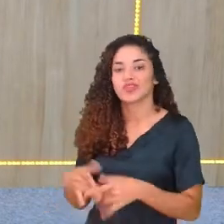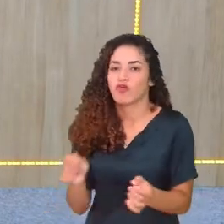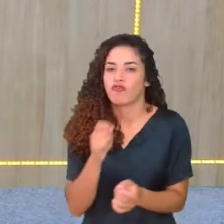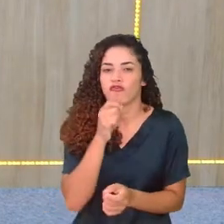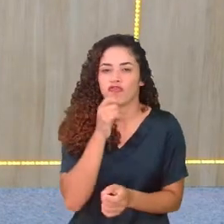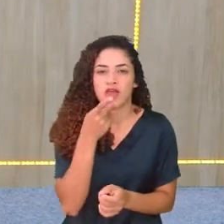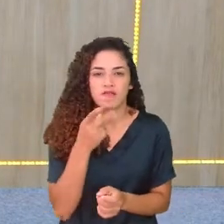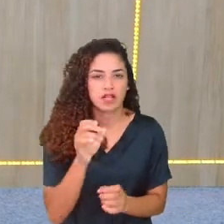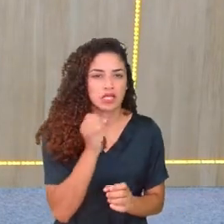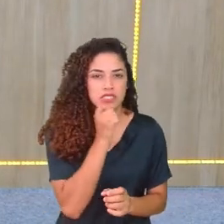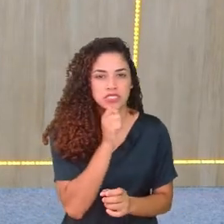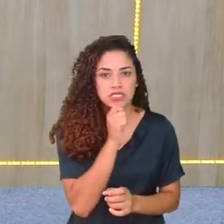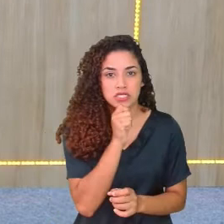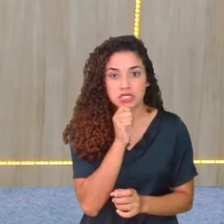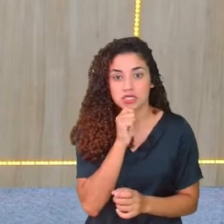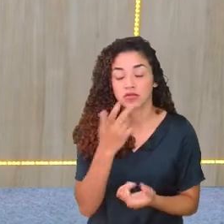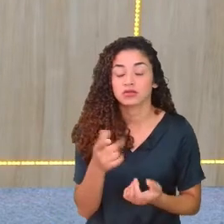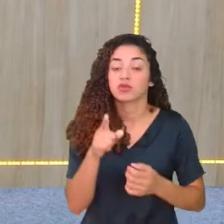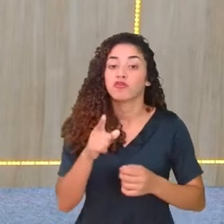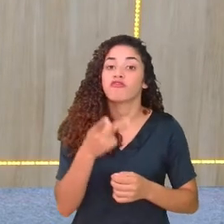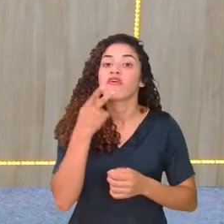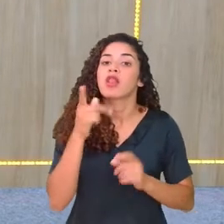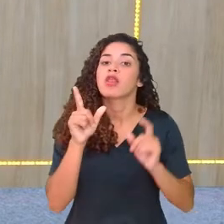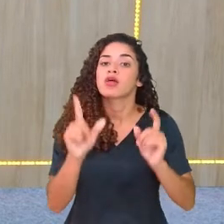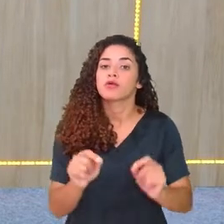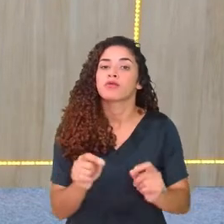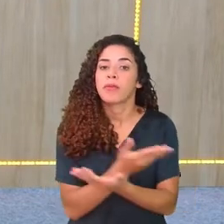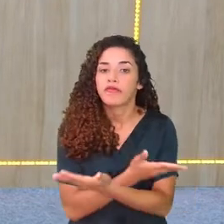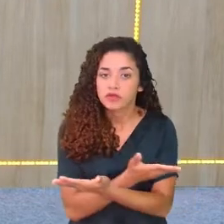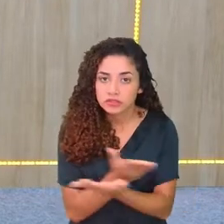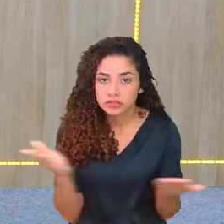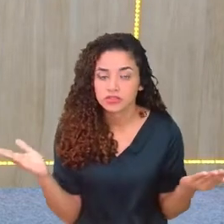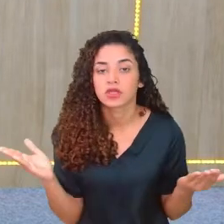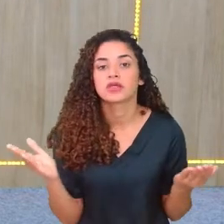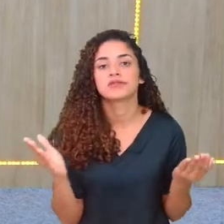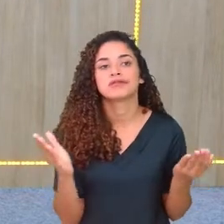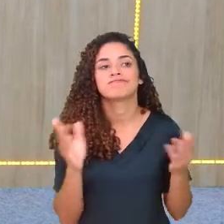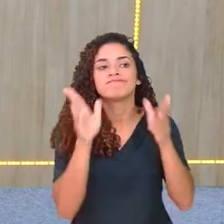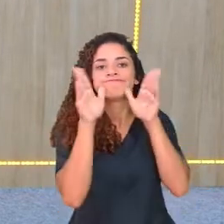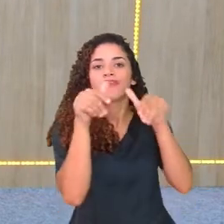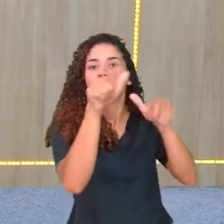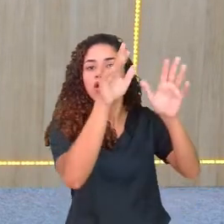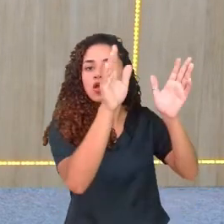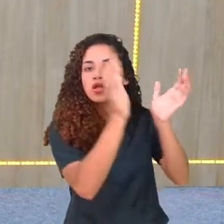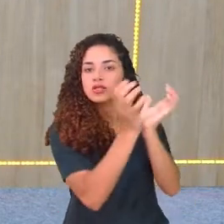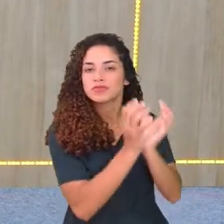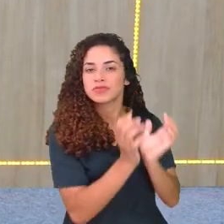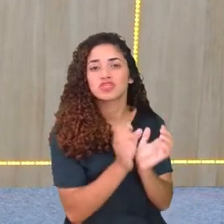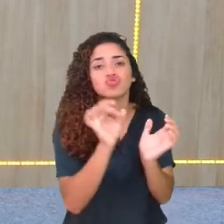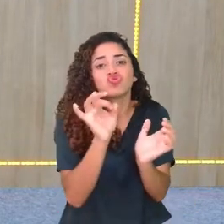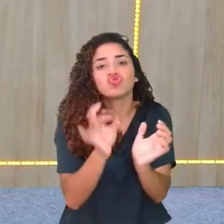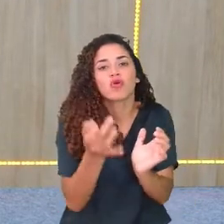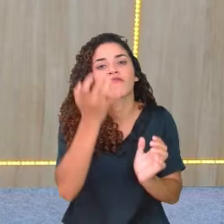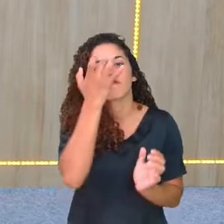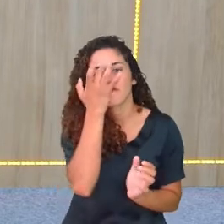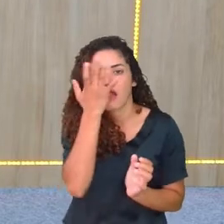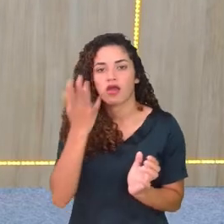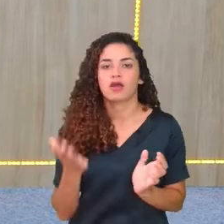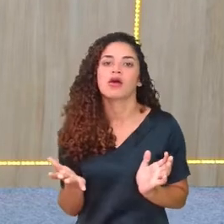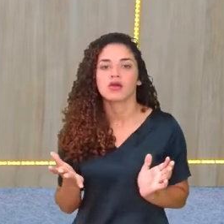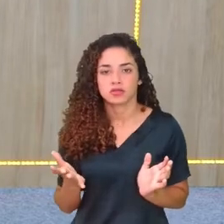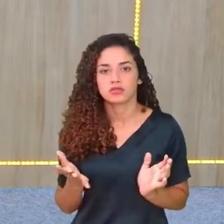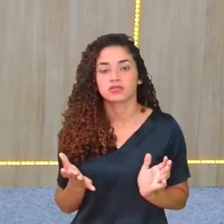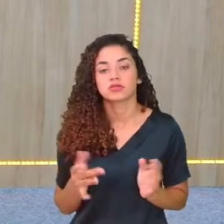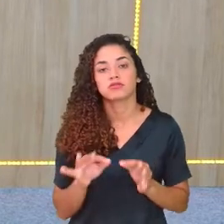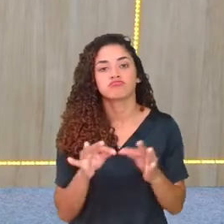dizer para você, Sabine, e para todos que estão nos assistindo, né? Essa questão da classificação é só para facilitar, né, a